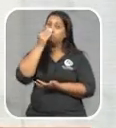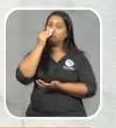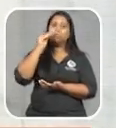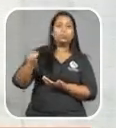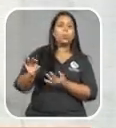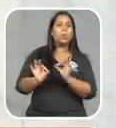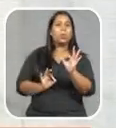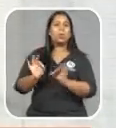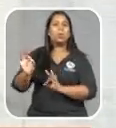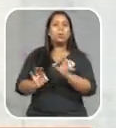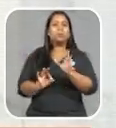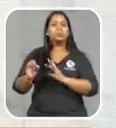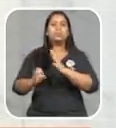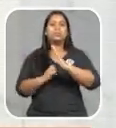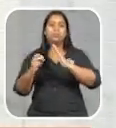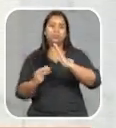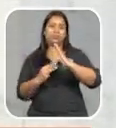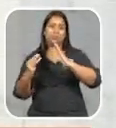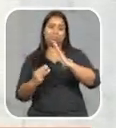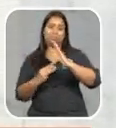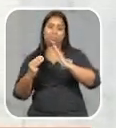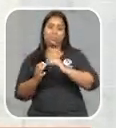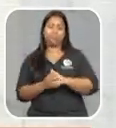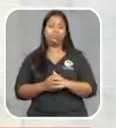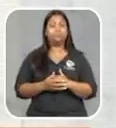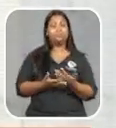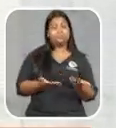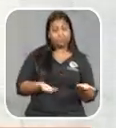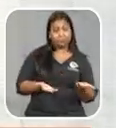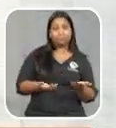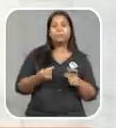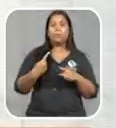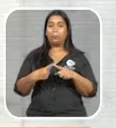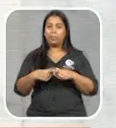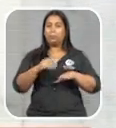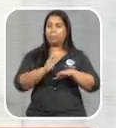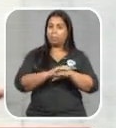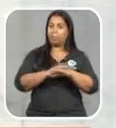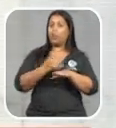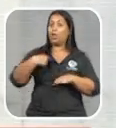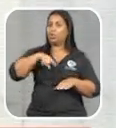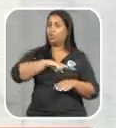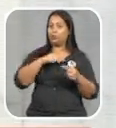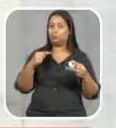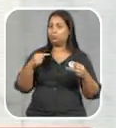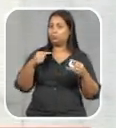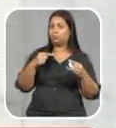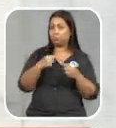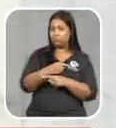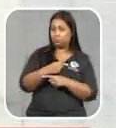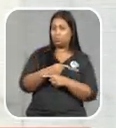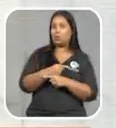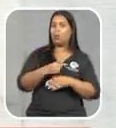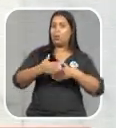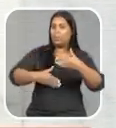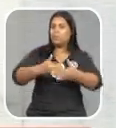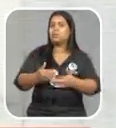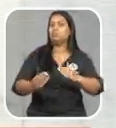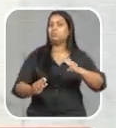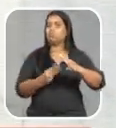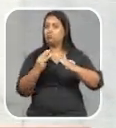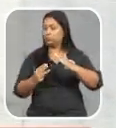como por princípio a gente é contra parte do processo de terceirização. Sim. E a precarização, porque a gente é contra a contratação,